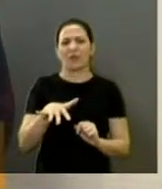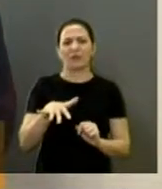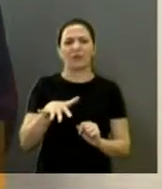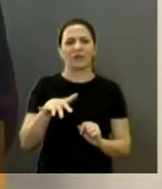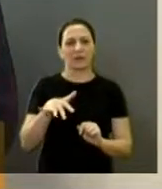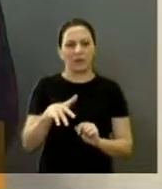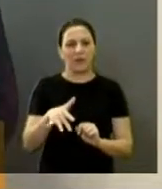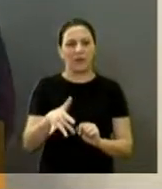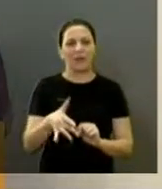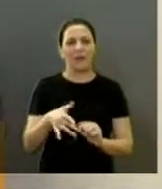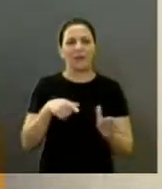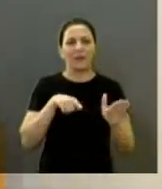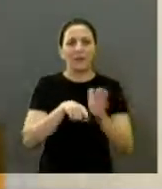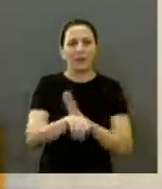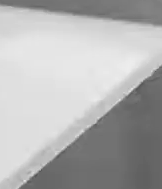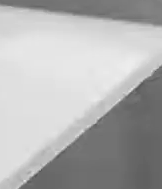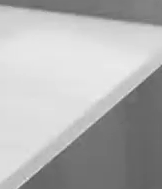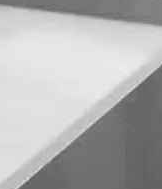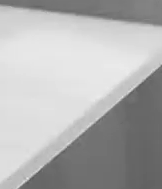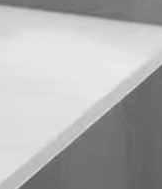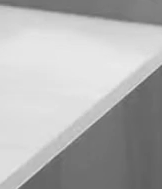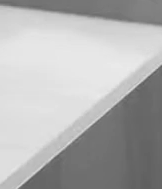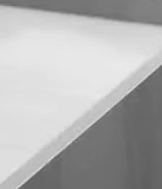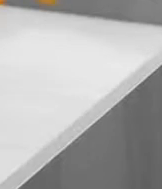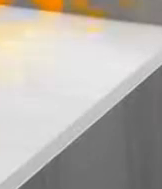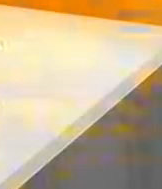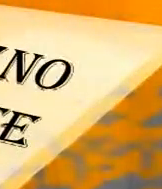falo e deixe dourar obrigado e boa noite